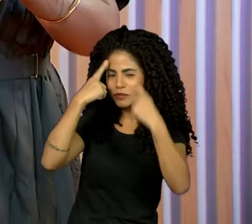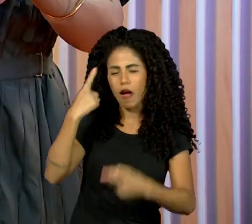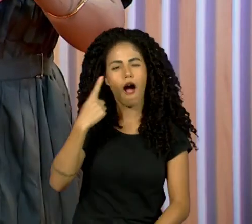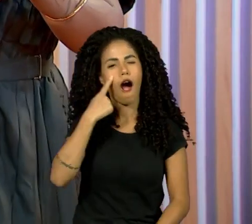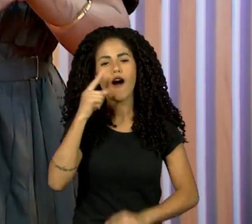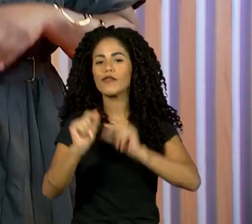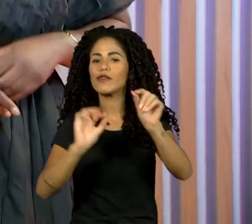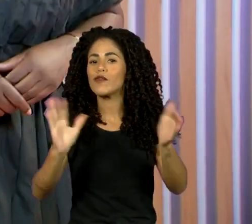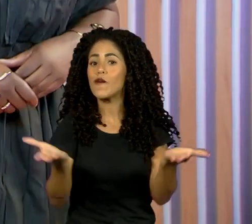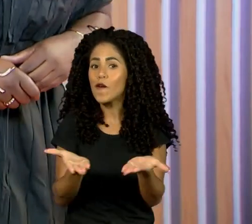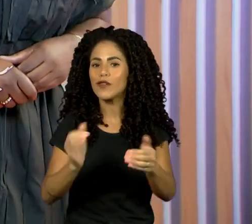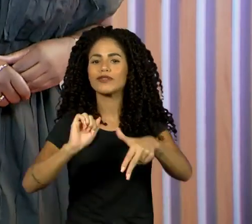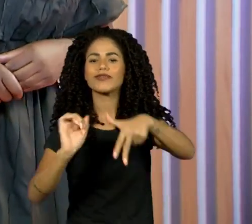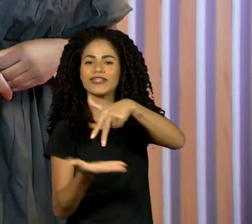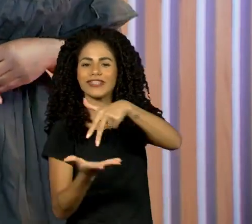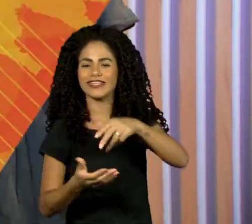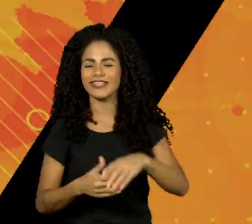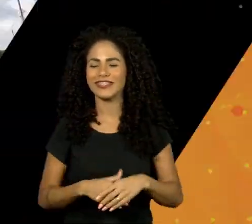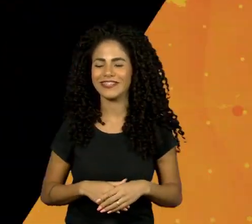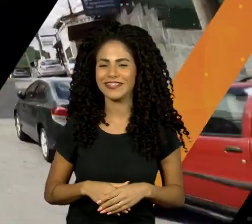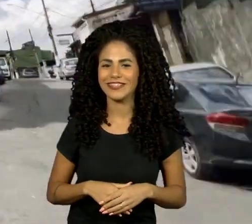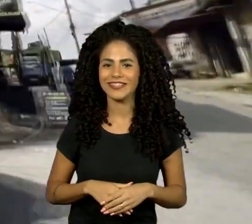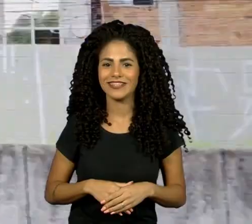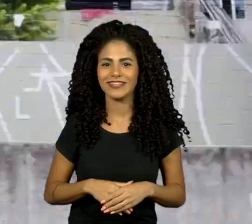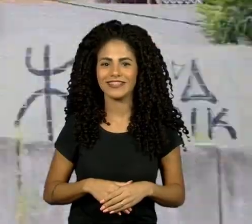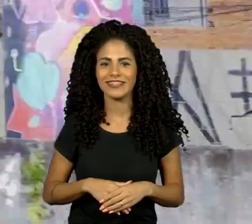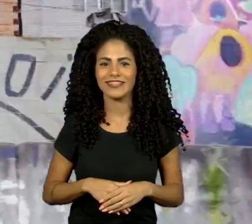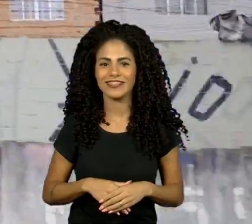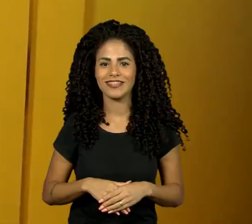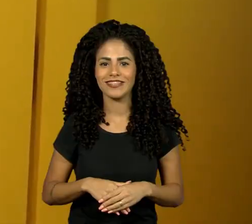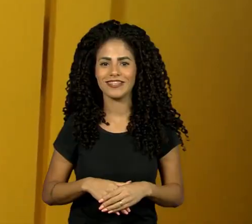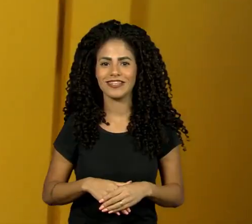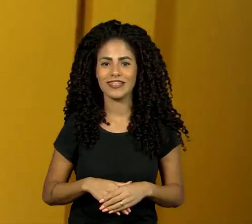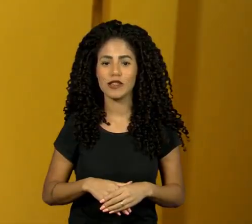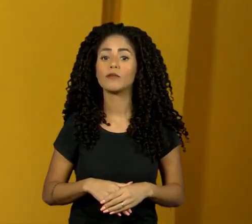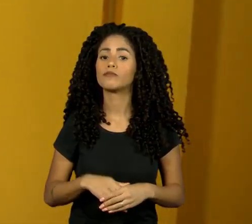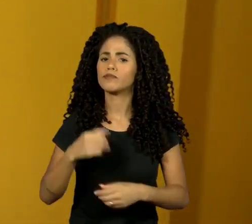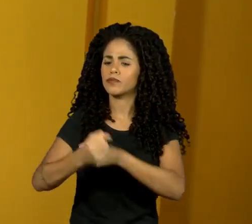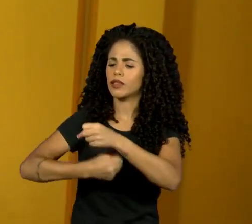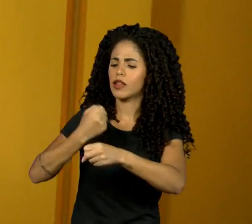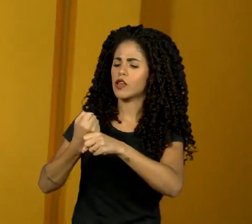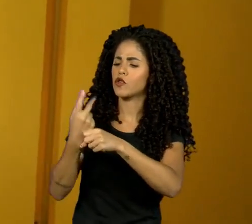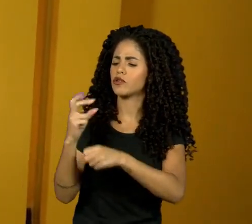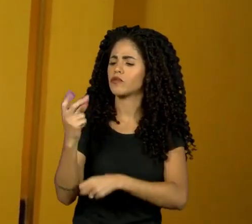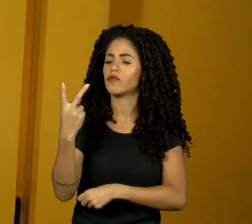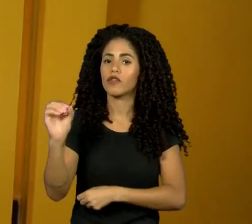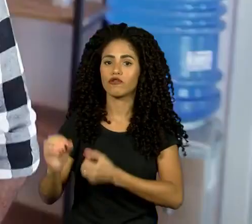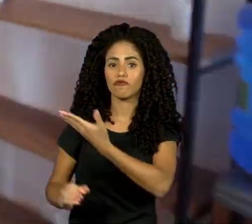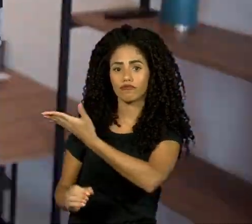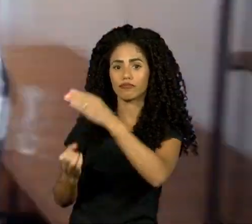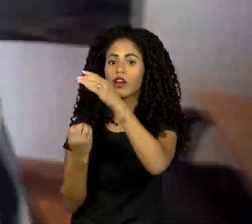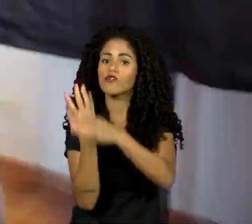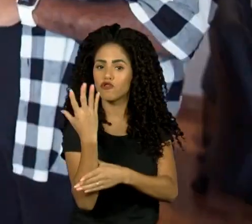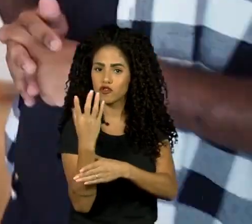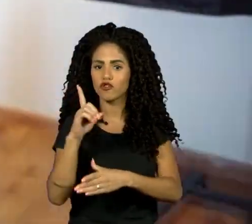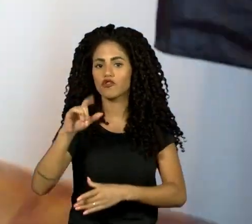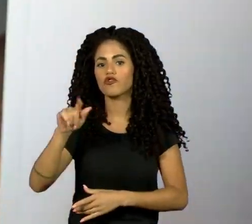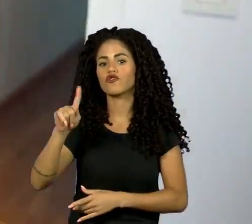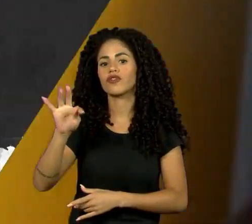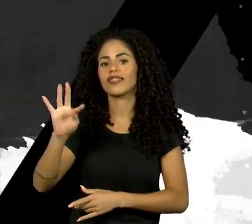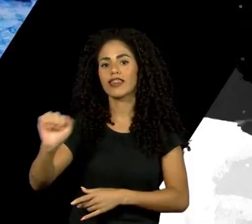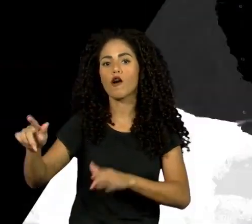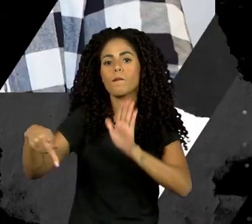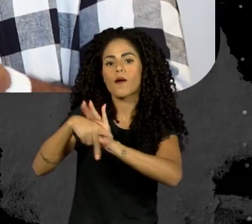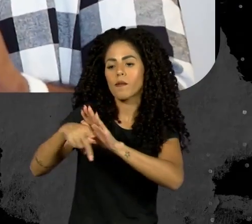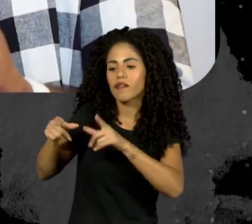uma olhada no que eu trouxe para você hoje. Em 2020, a gente lança a Digital Favela. Na verdade, ela vem para